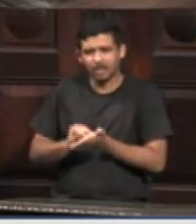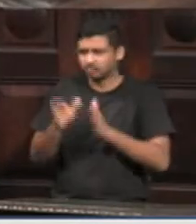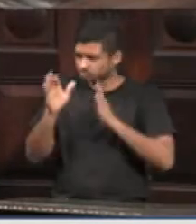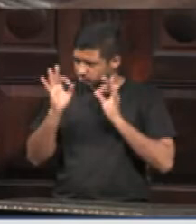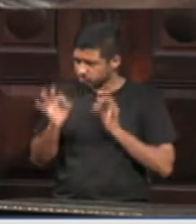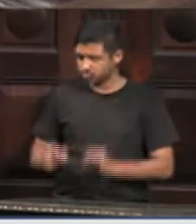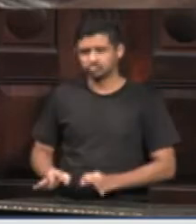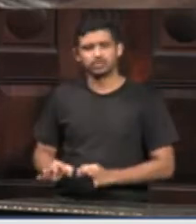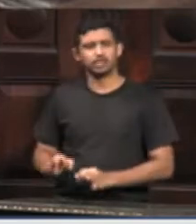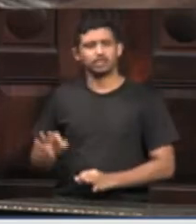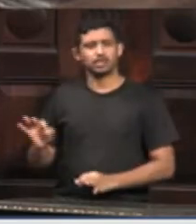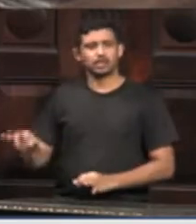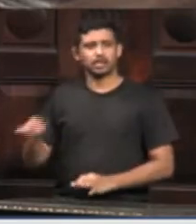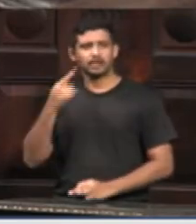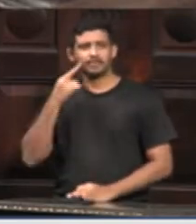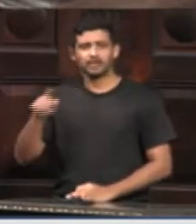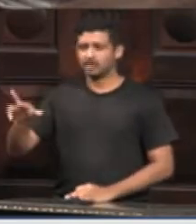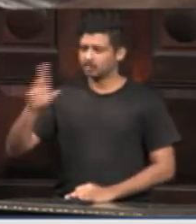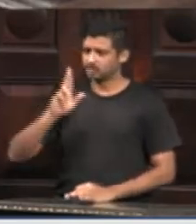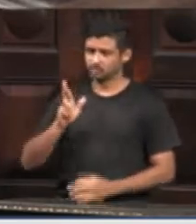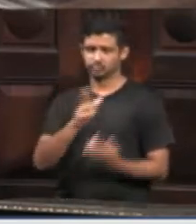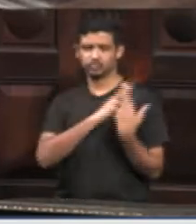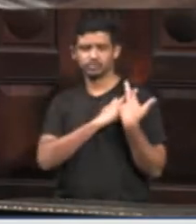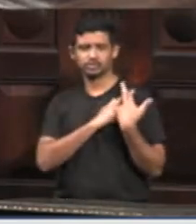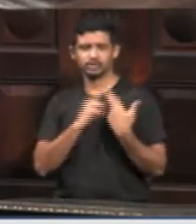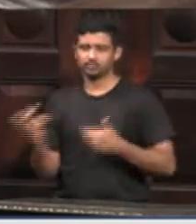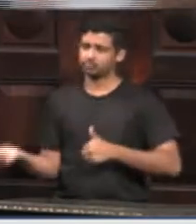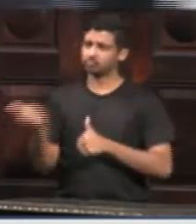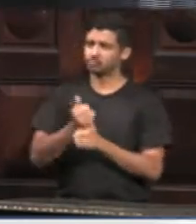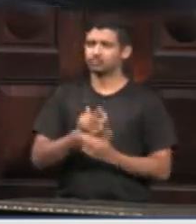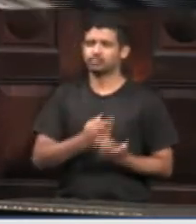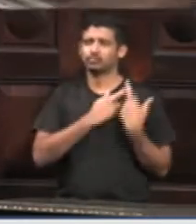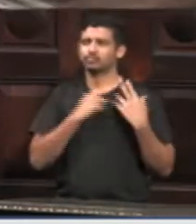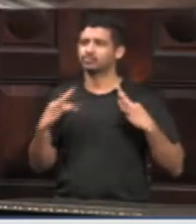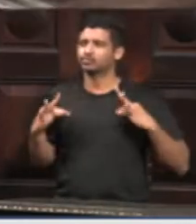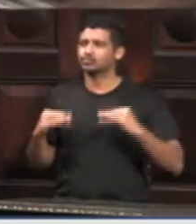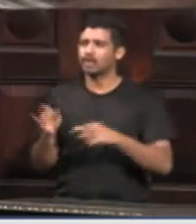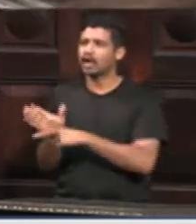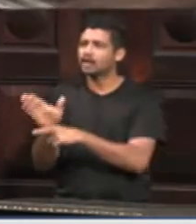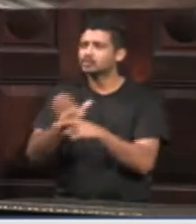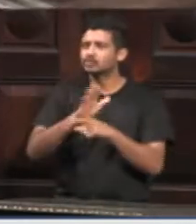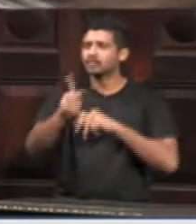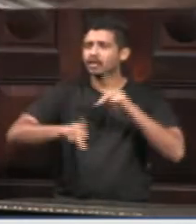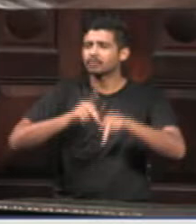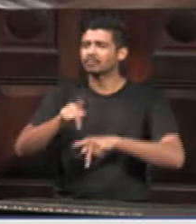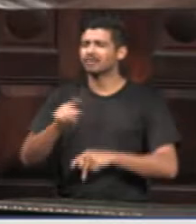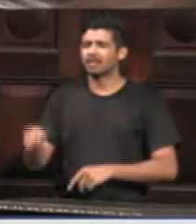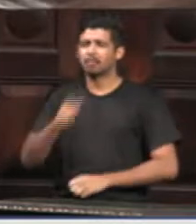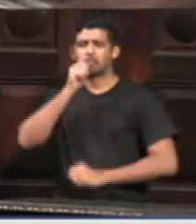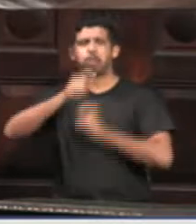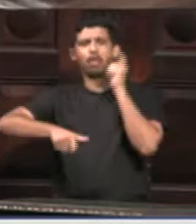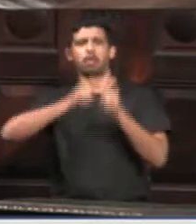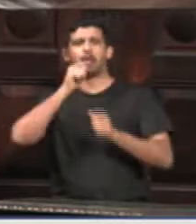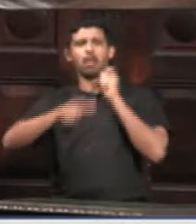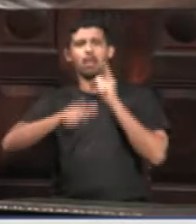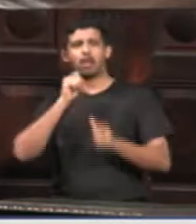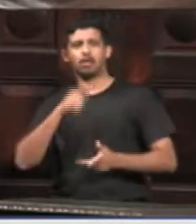Defensoria, assumir as dificuldades e fazer com que a saúde pública possa atender melhor a população, sai acusando de